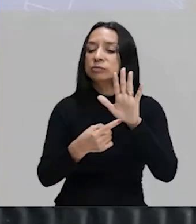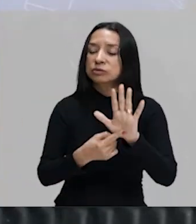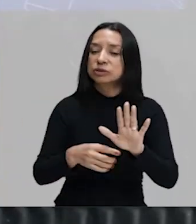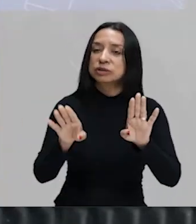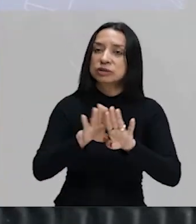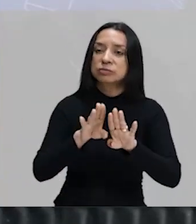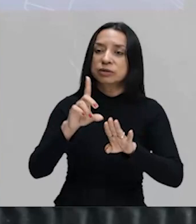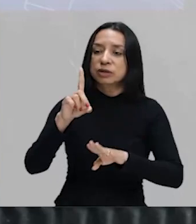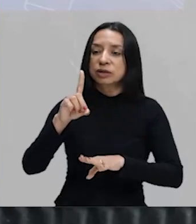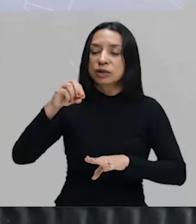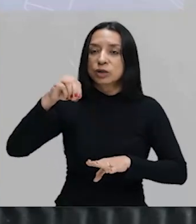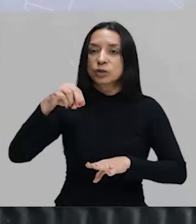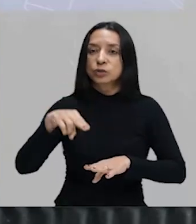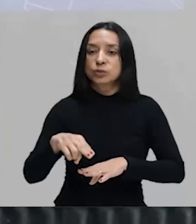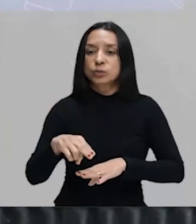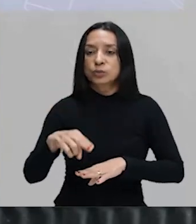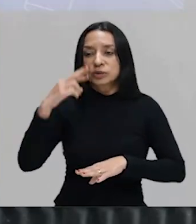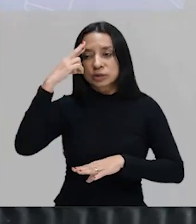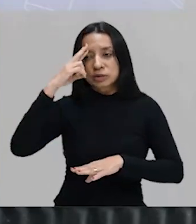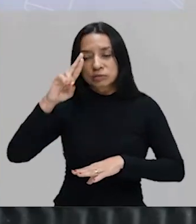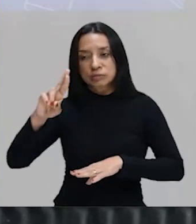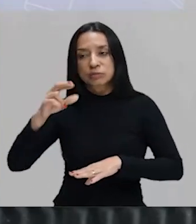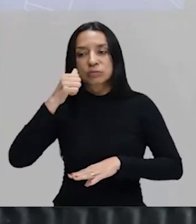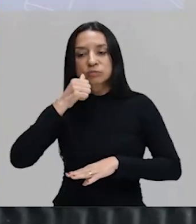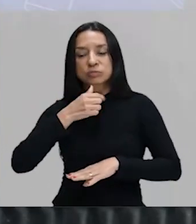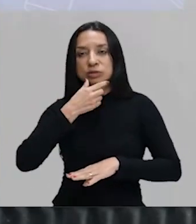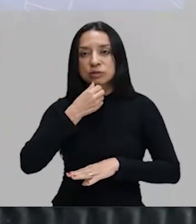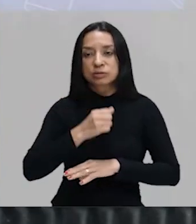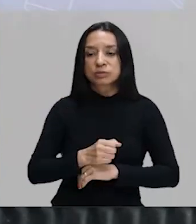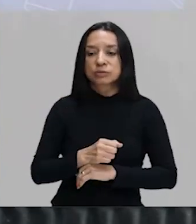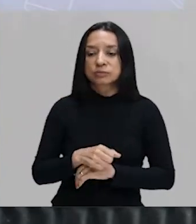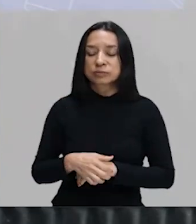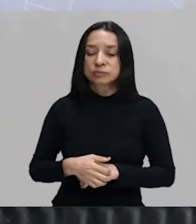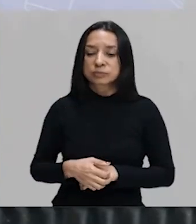dom, senhor, senhora, senhorita,